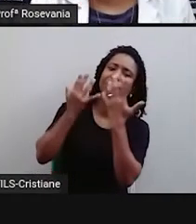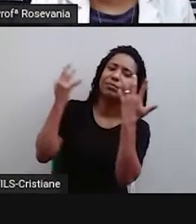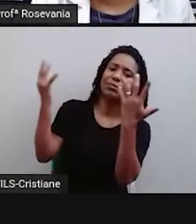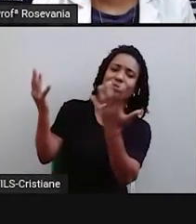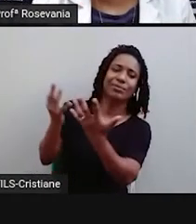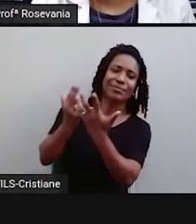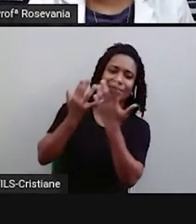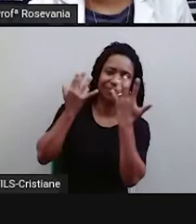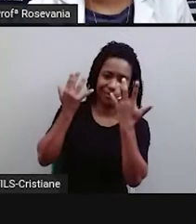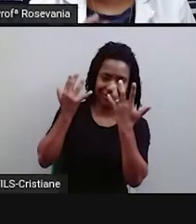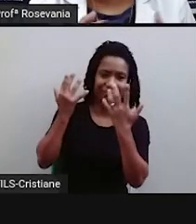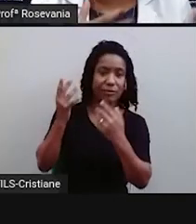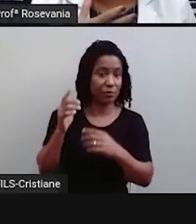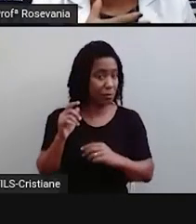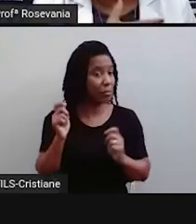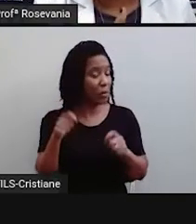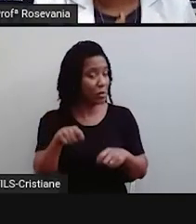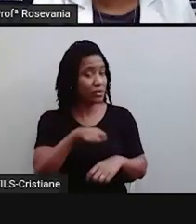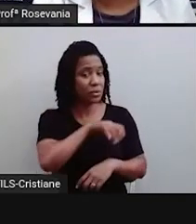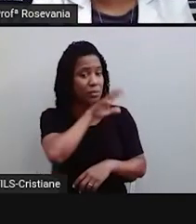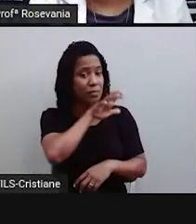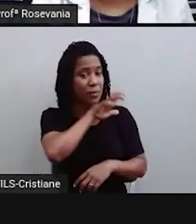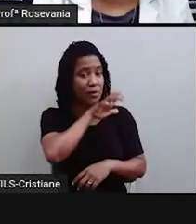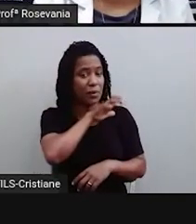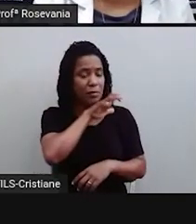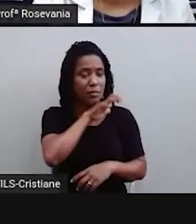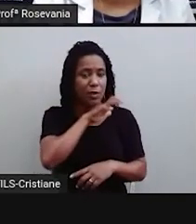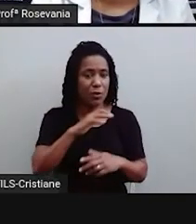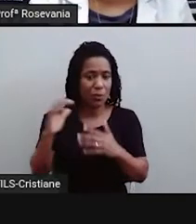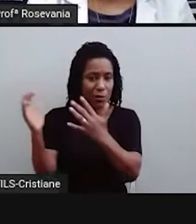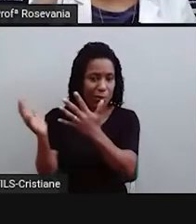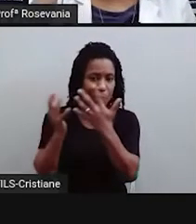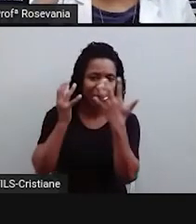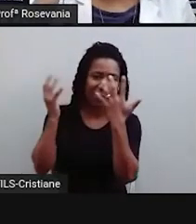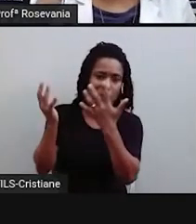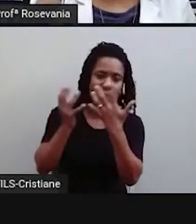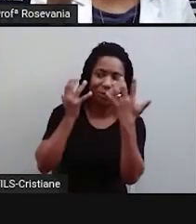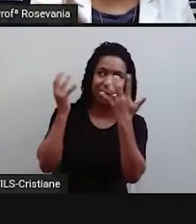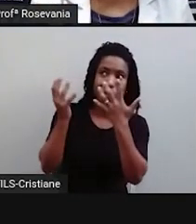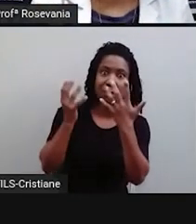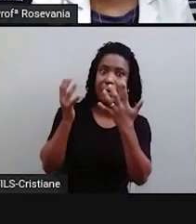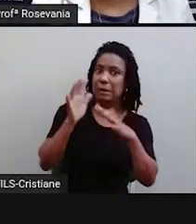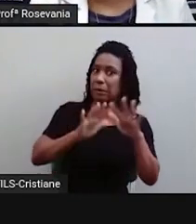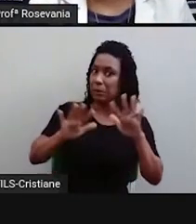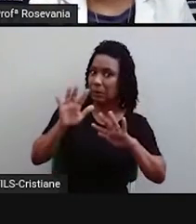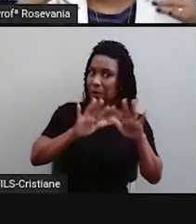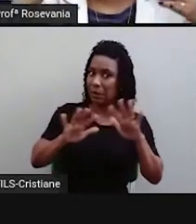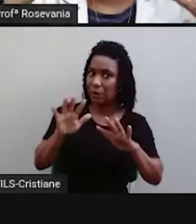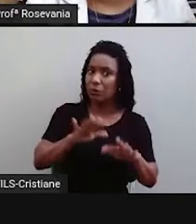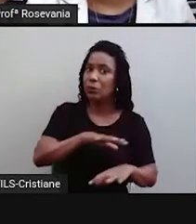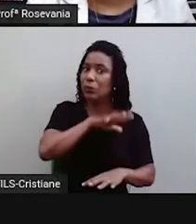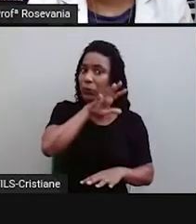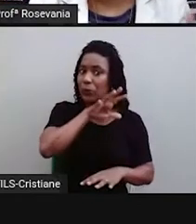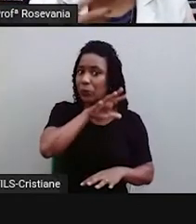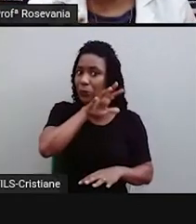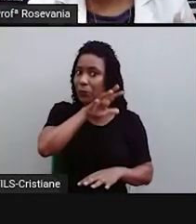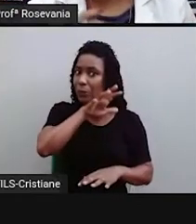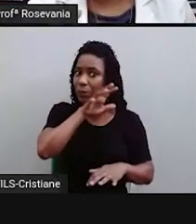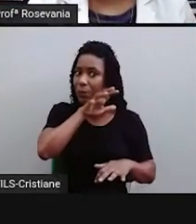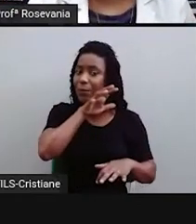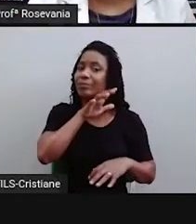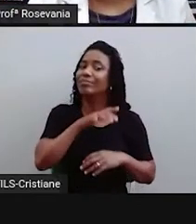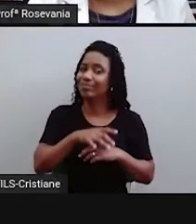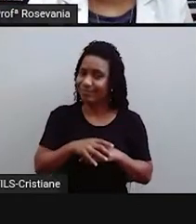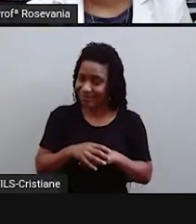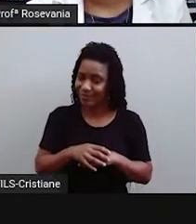tipos de animais perigosos, no caso, né, no período lá da pré-história. A questão dos astros, então, eles tinham